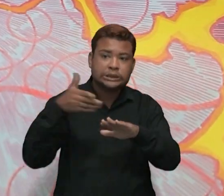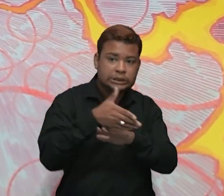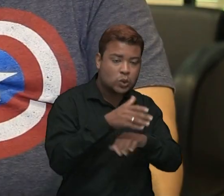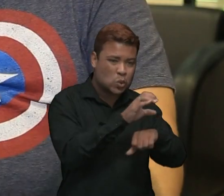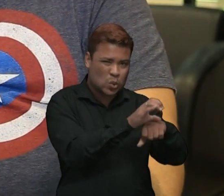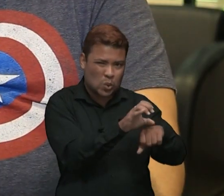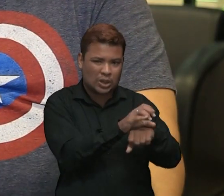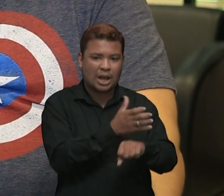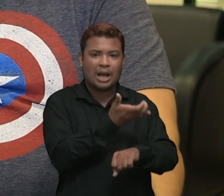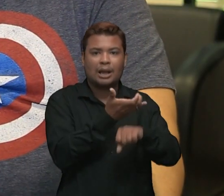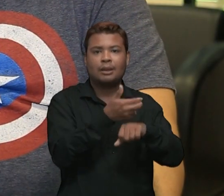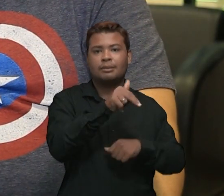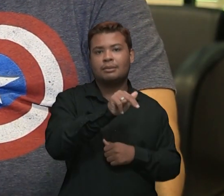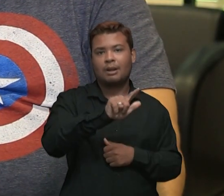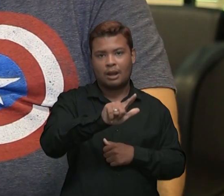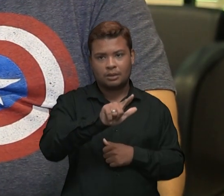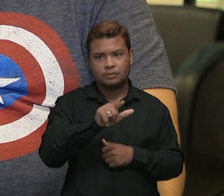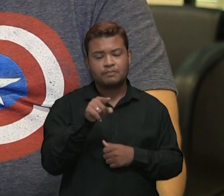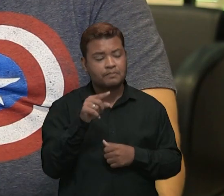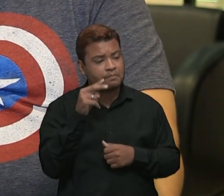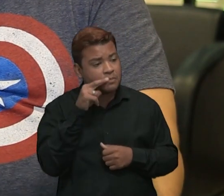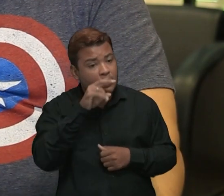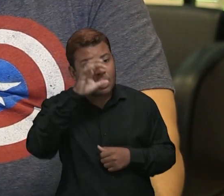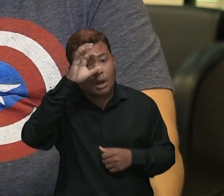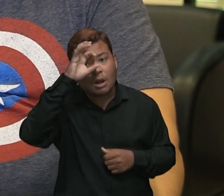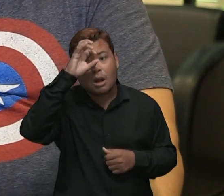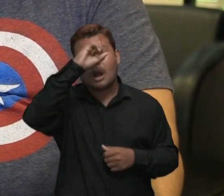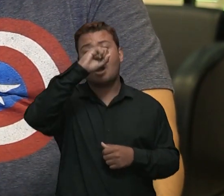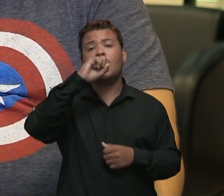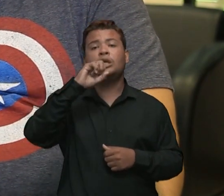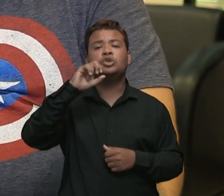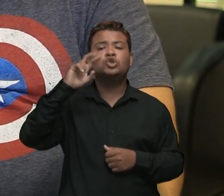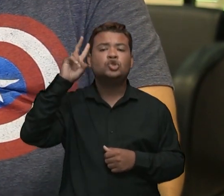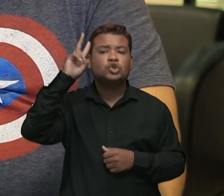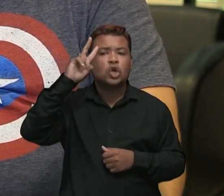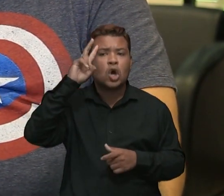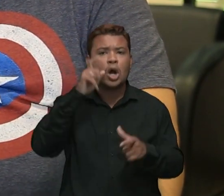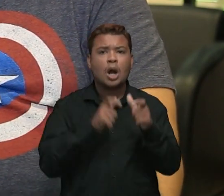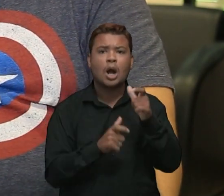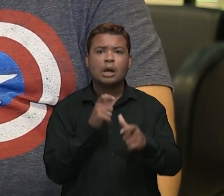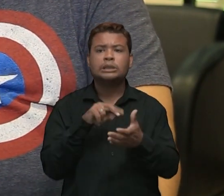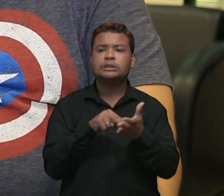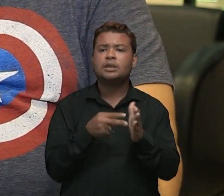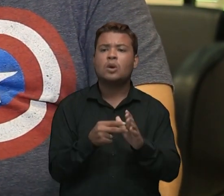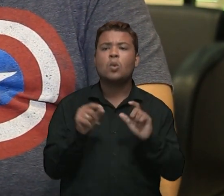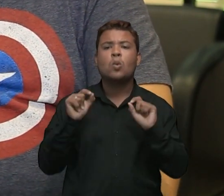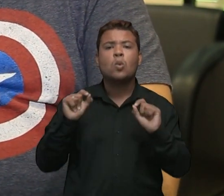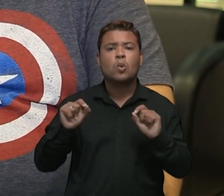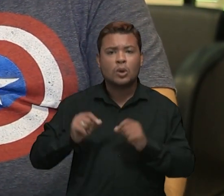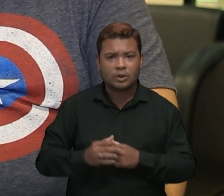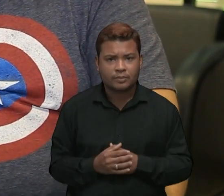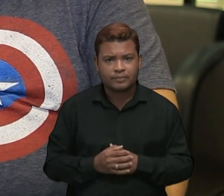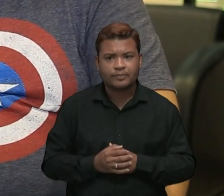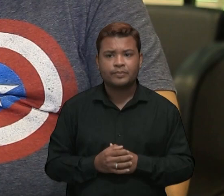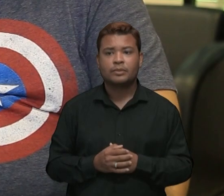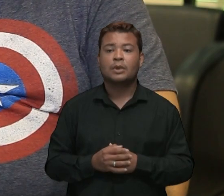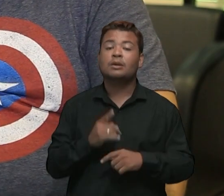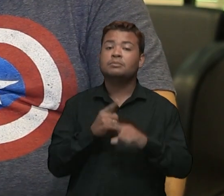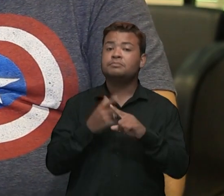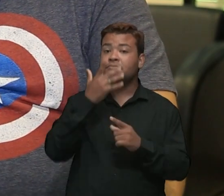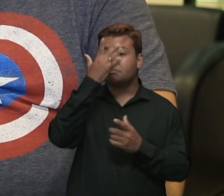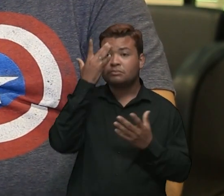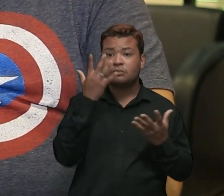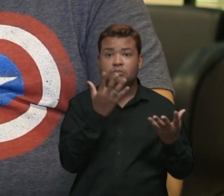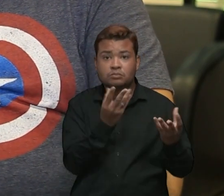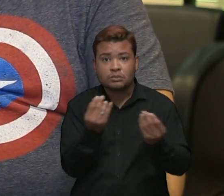Livre, aprendendo o que de fato é história em quadrinho. Que não é só o que muita gente ainda